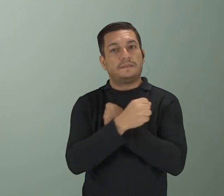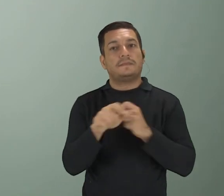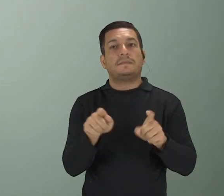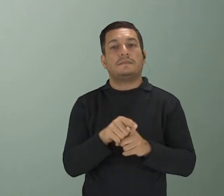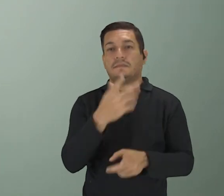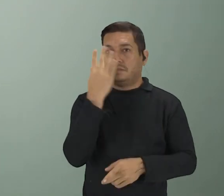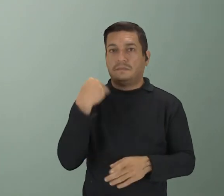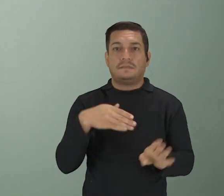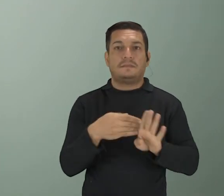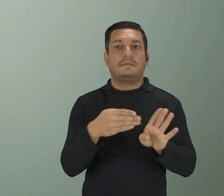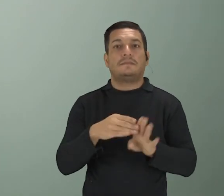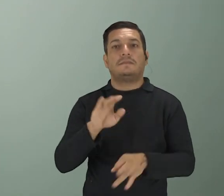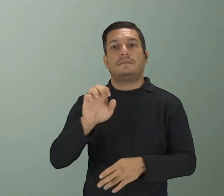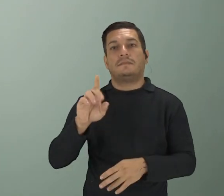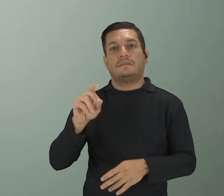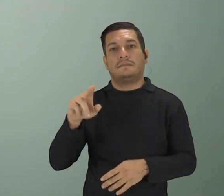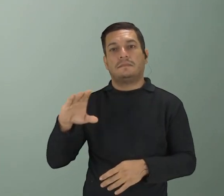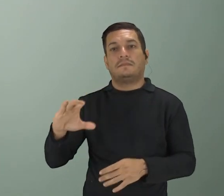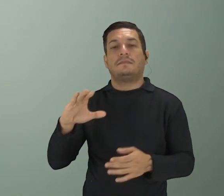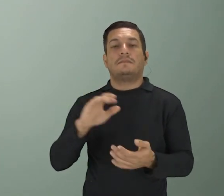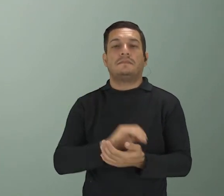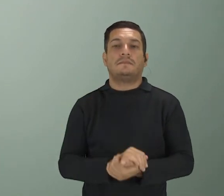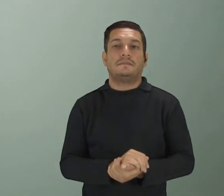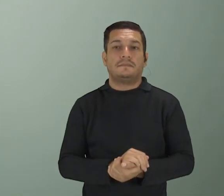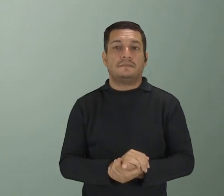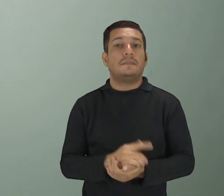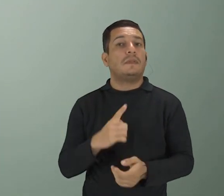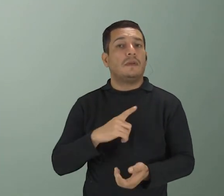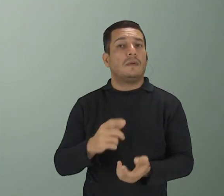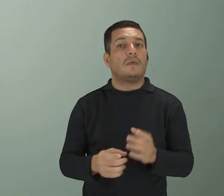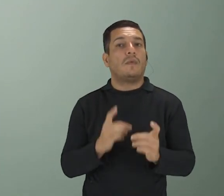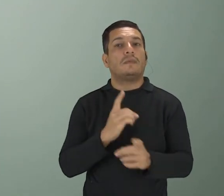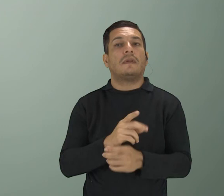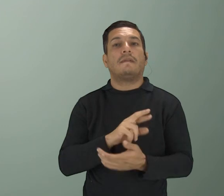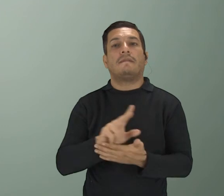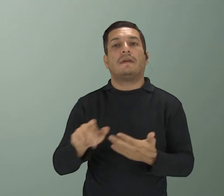não esqueça de acessar a nossa plataforma Eduque. Lá você vai